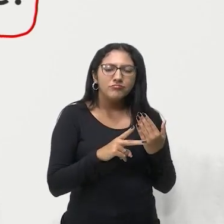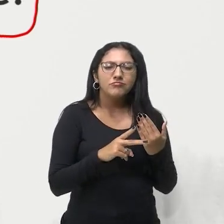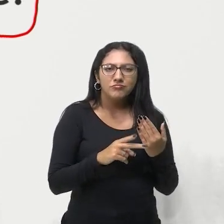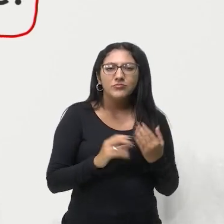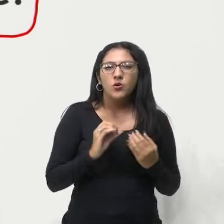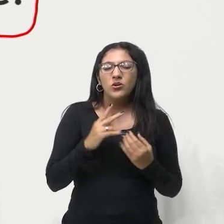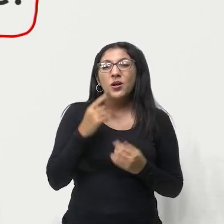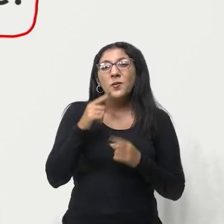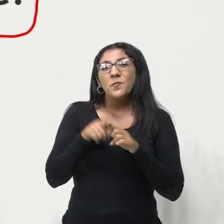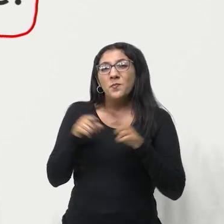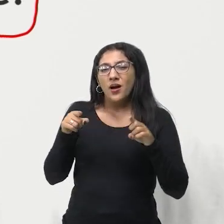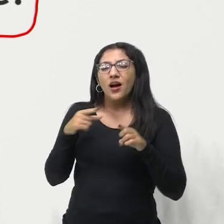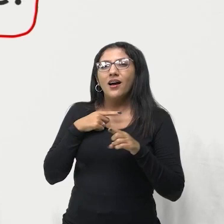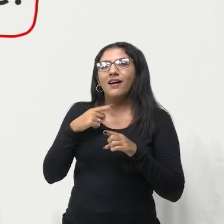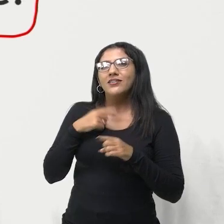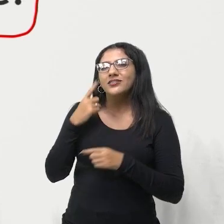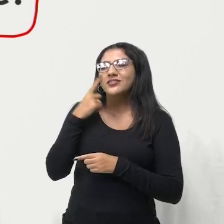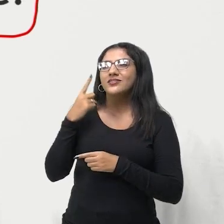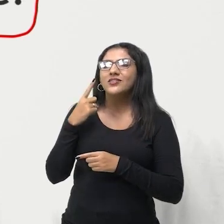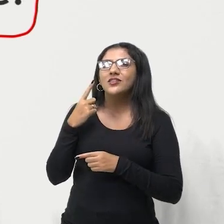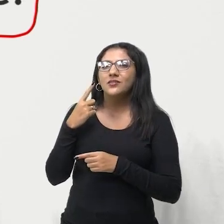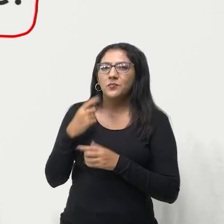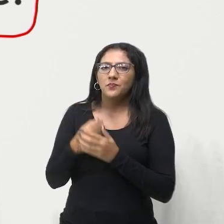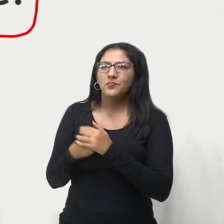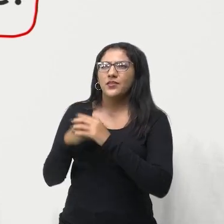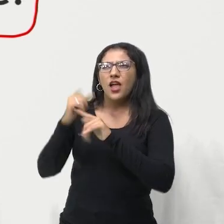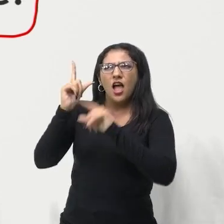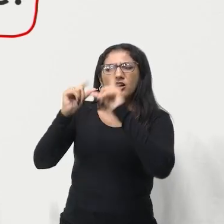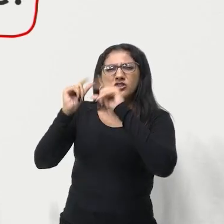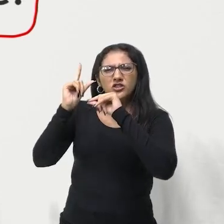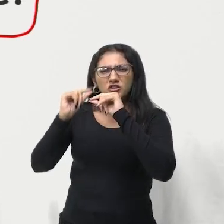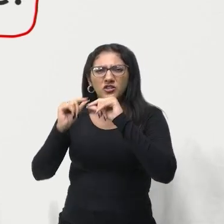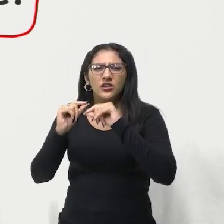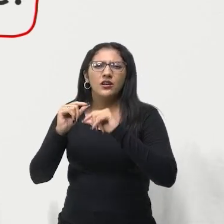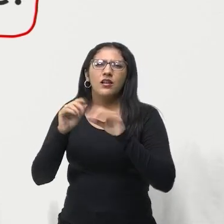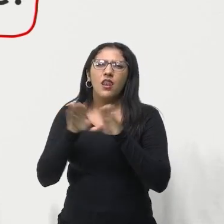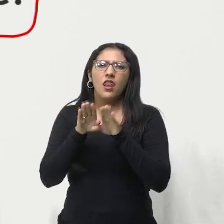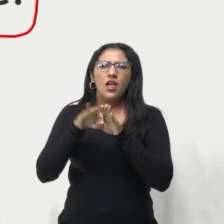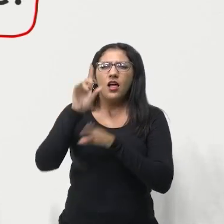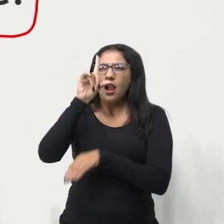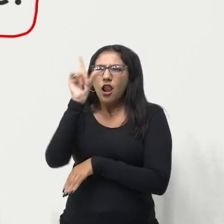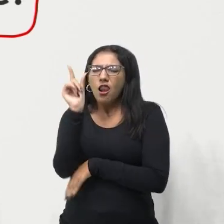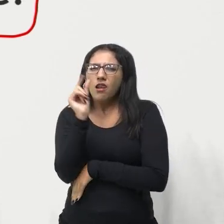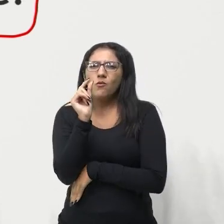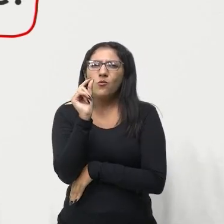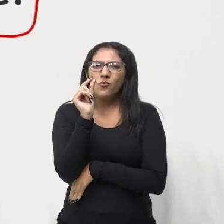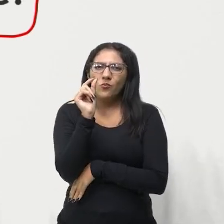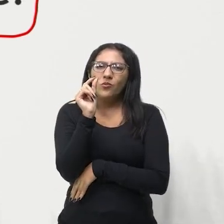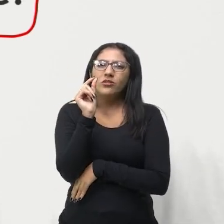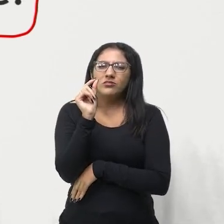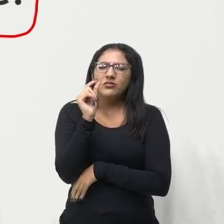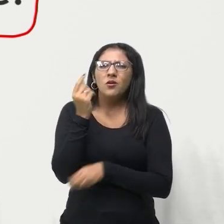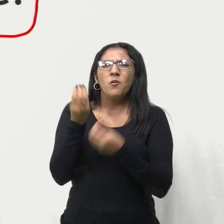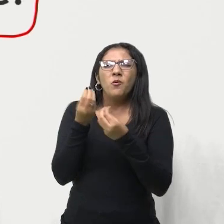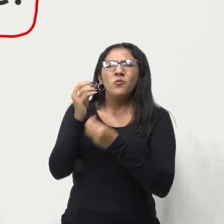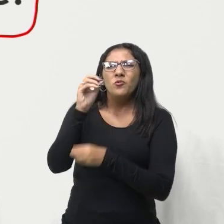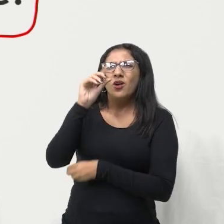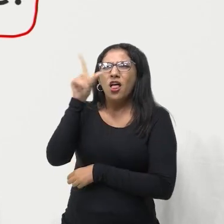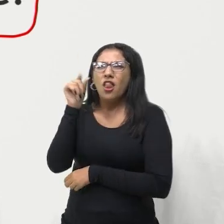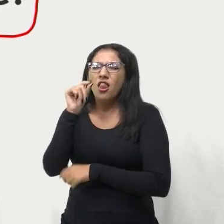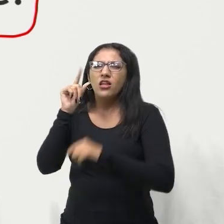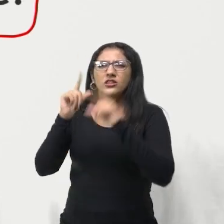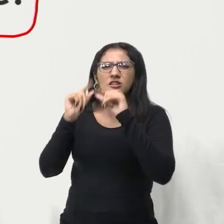fazem, correto? Mas aqui eu estou dizendo que são a estrela e a lua que estão fazendo